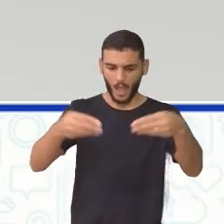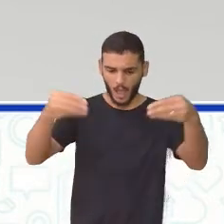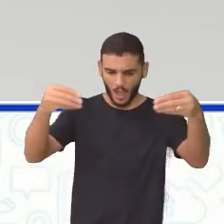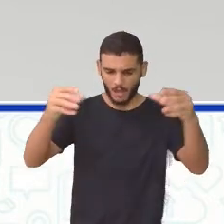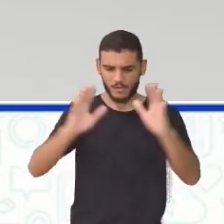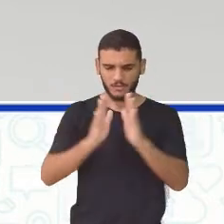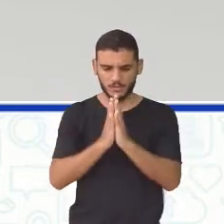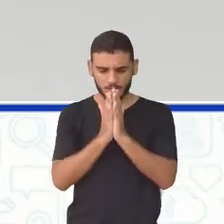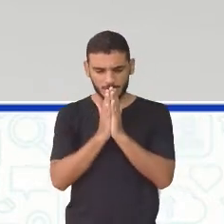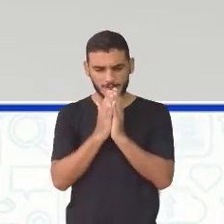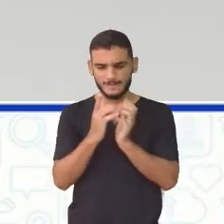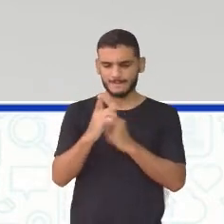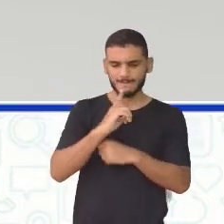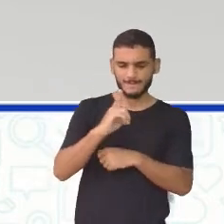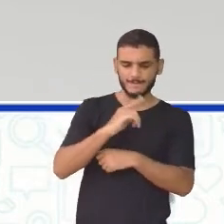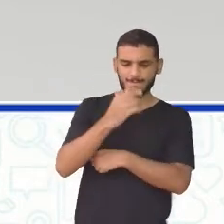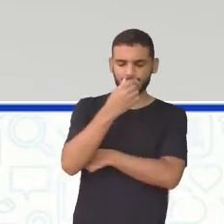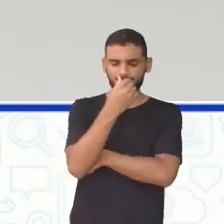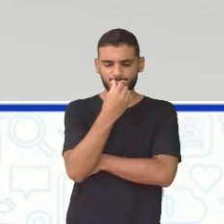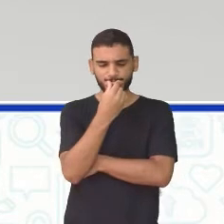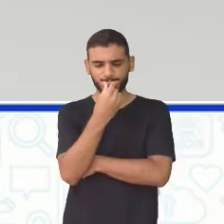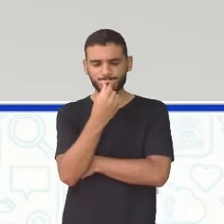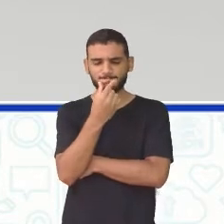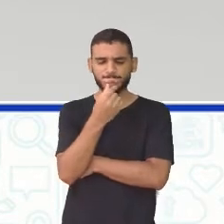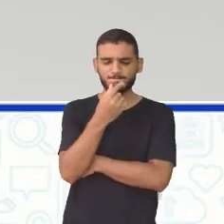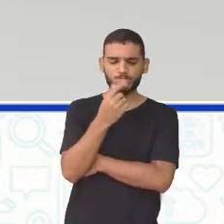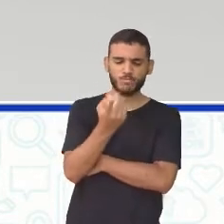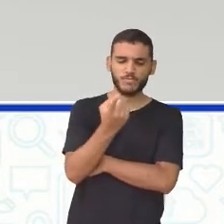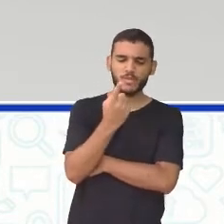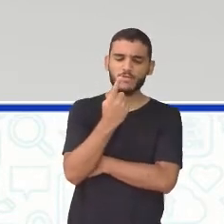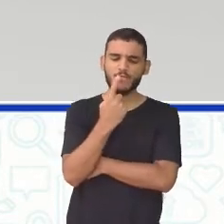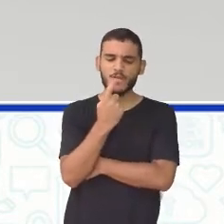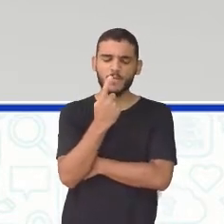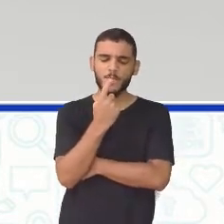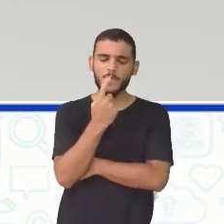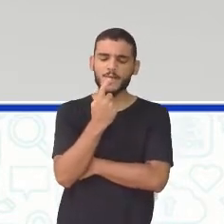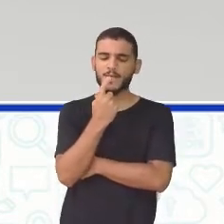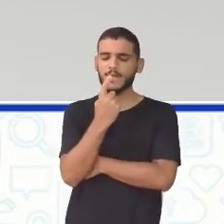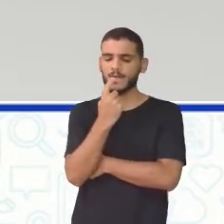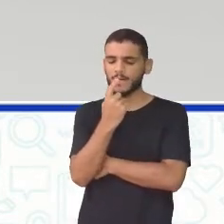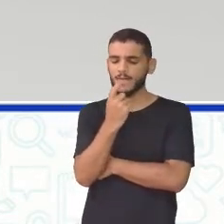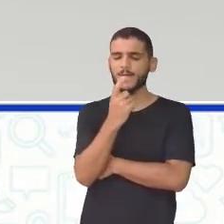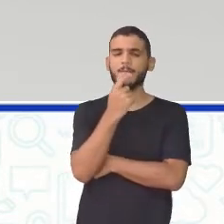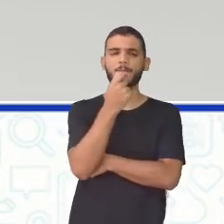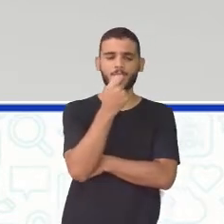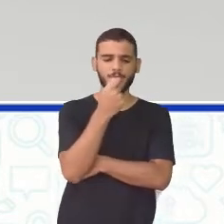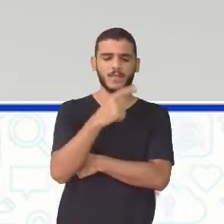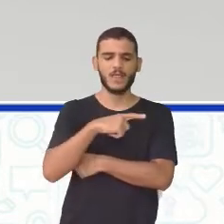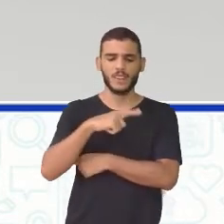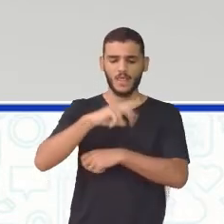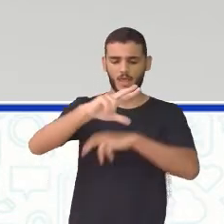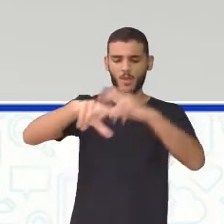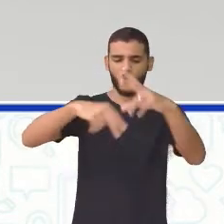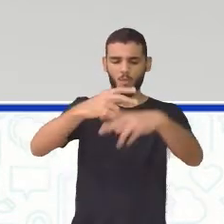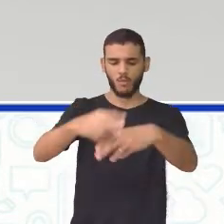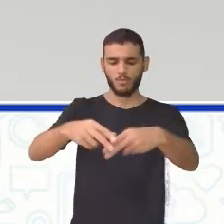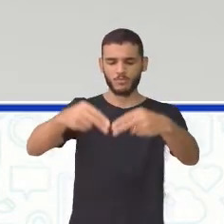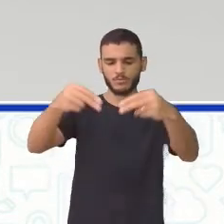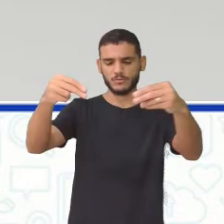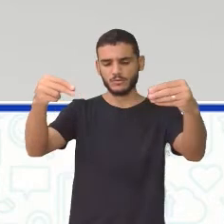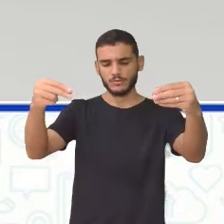não é? Ela é vermelha, não é? Uma caixa vermelha com um laço dourado. O